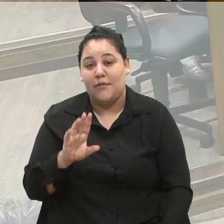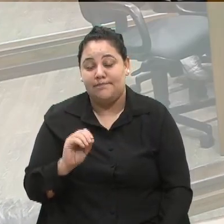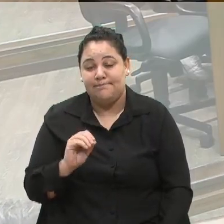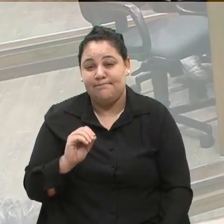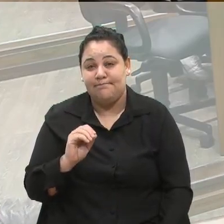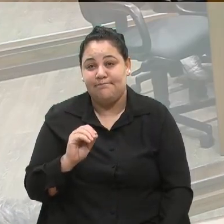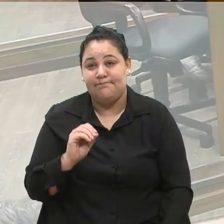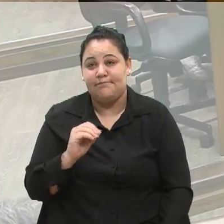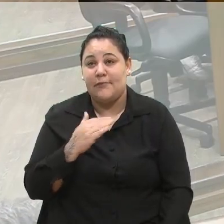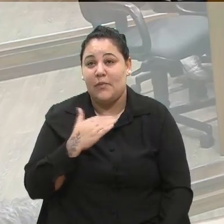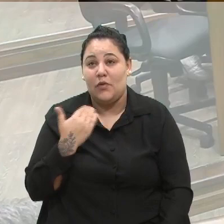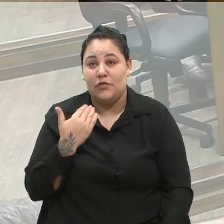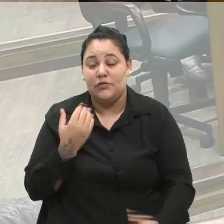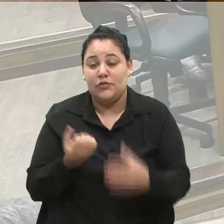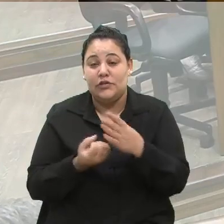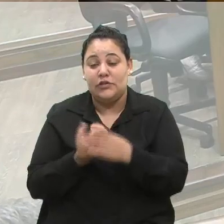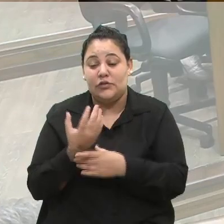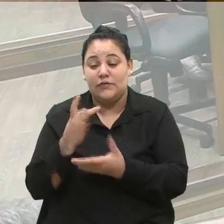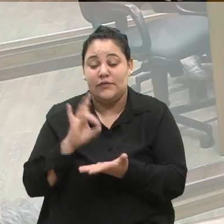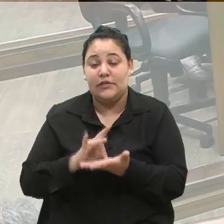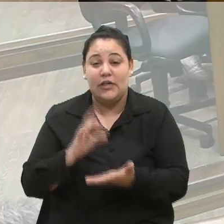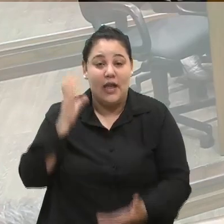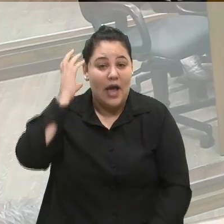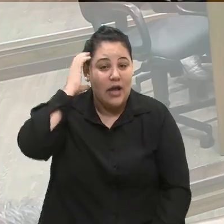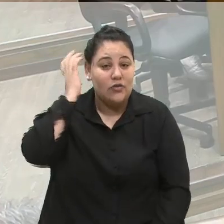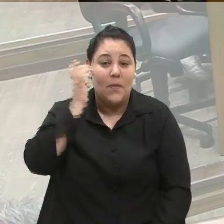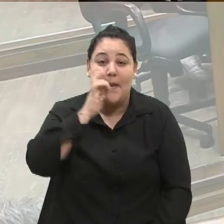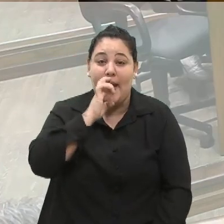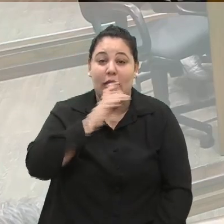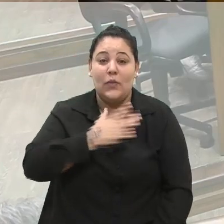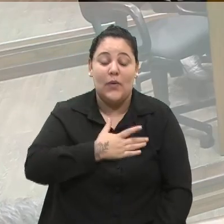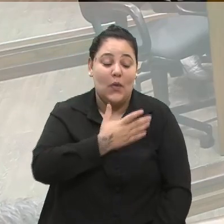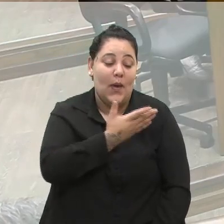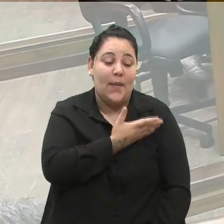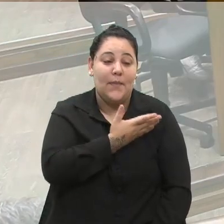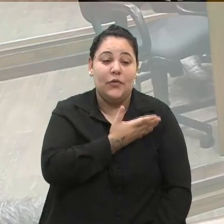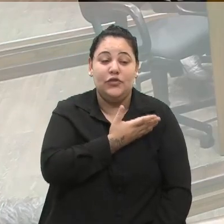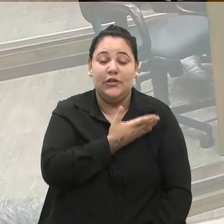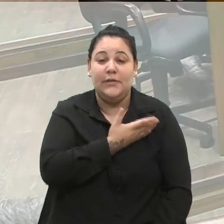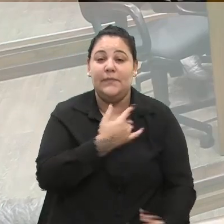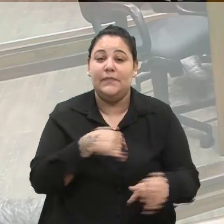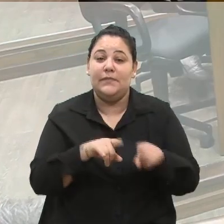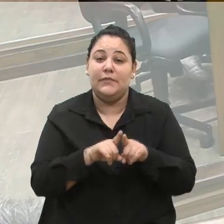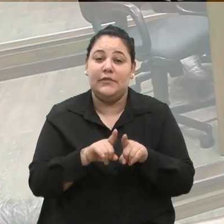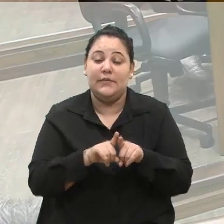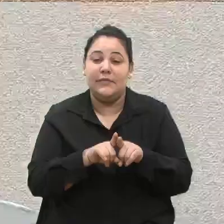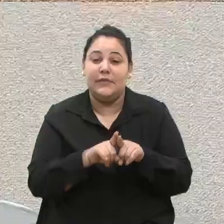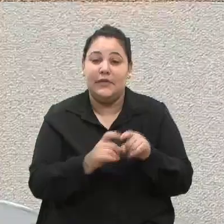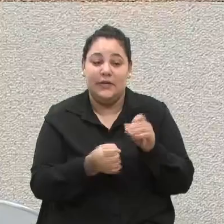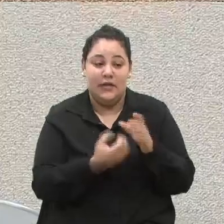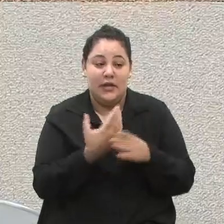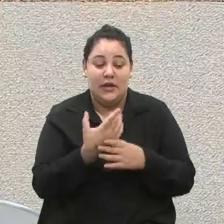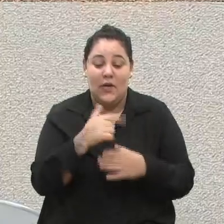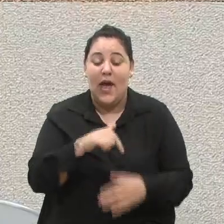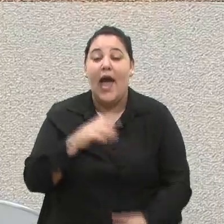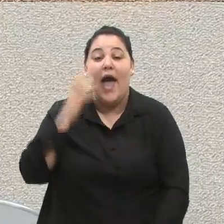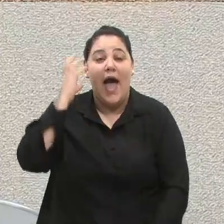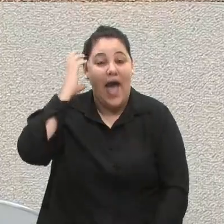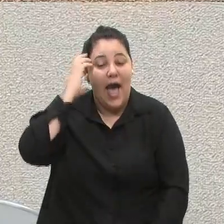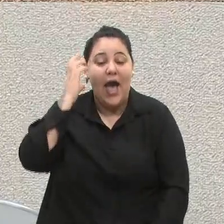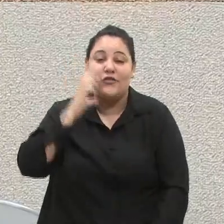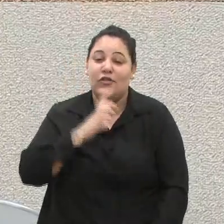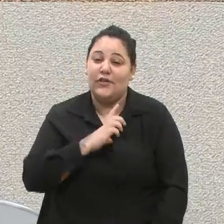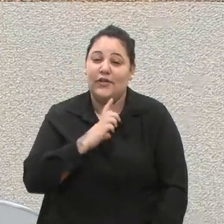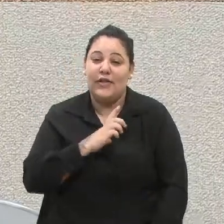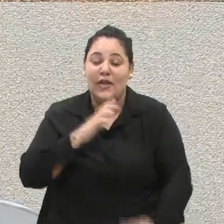seu Cezinho Portolã, pai do meu grande amigo Rogério, né, fundador dessa rádio que eu tenho um